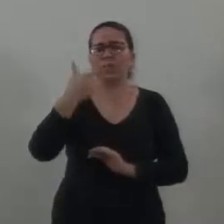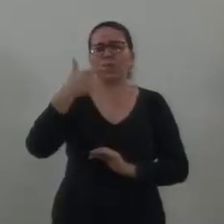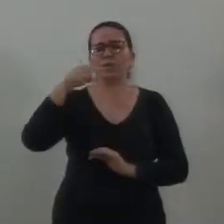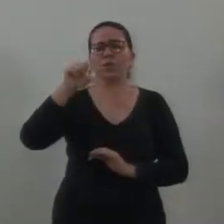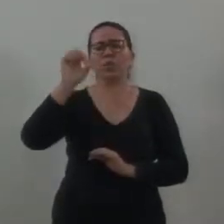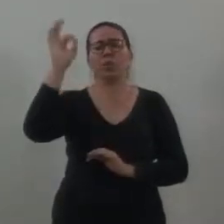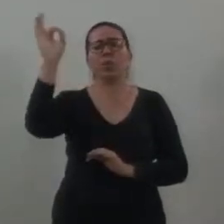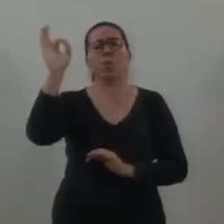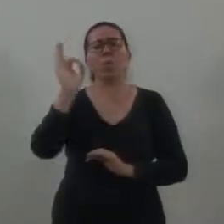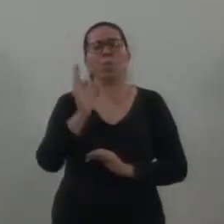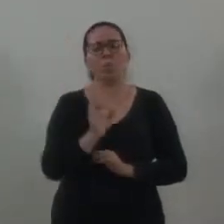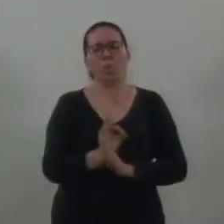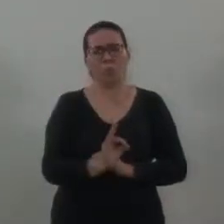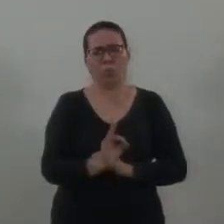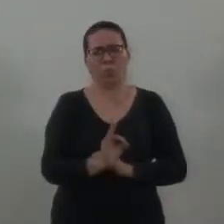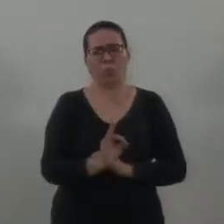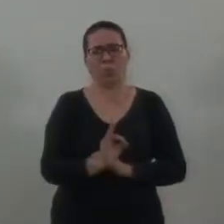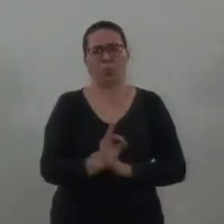6,29%.